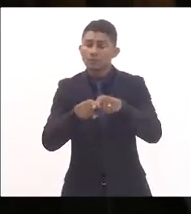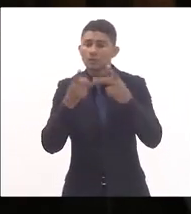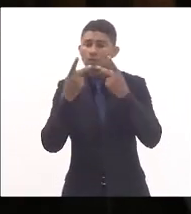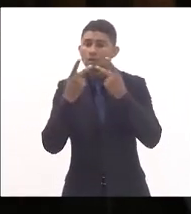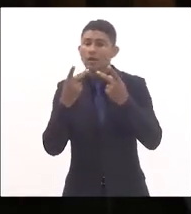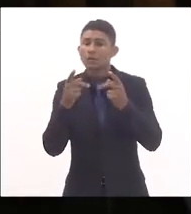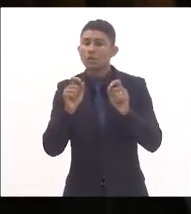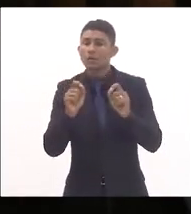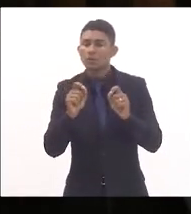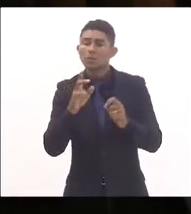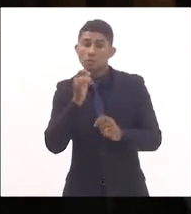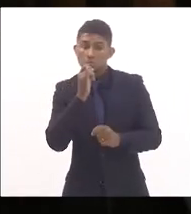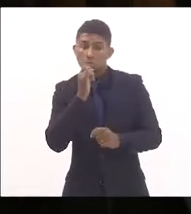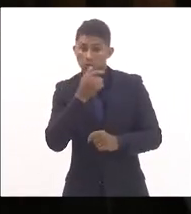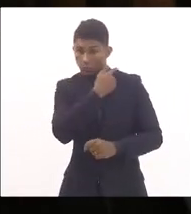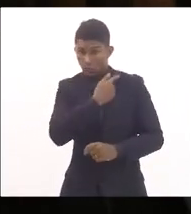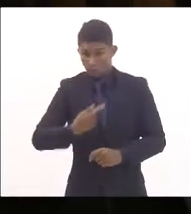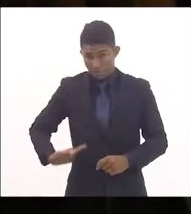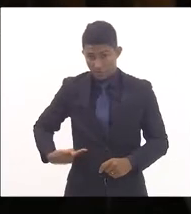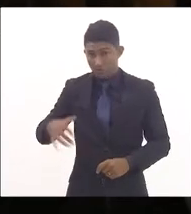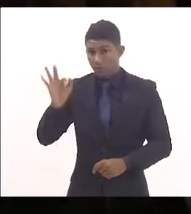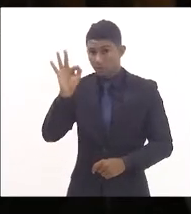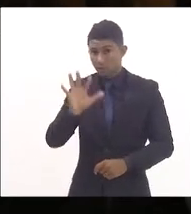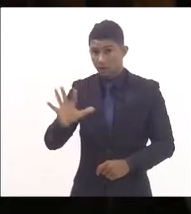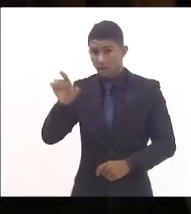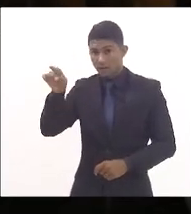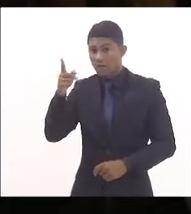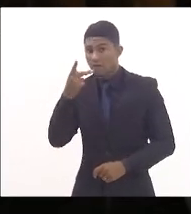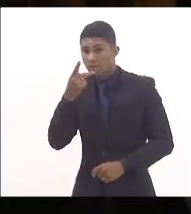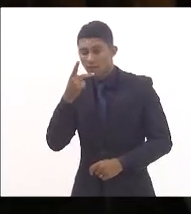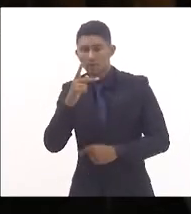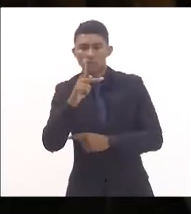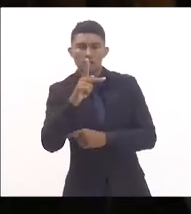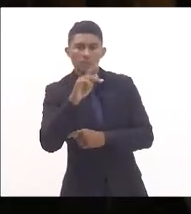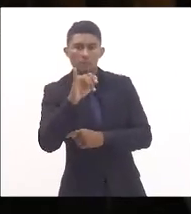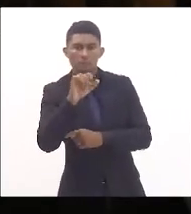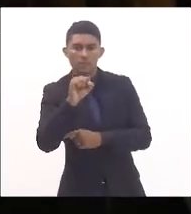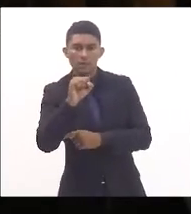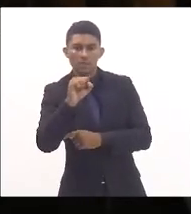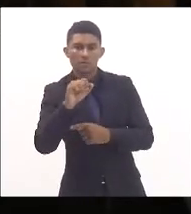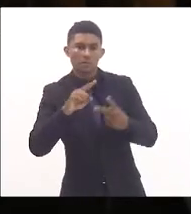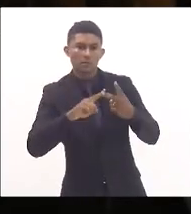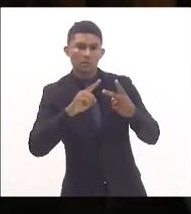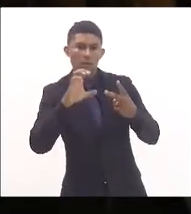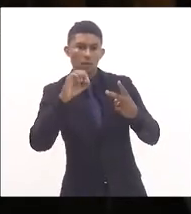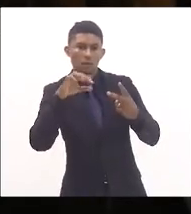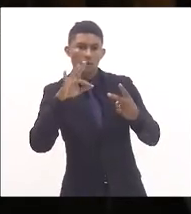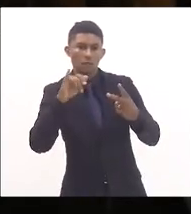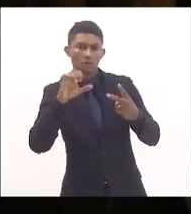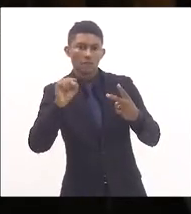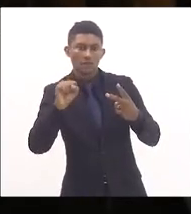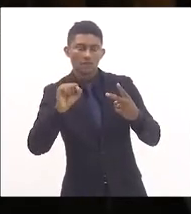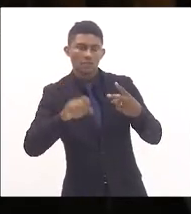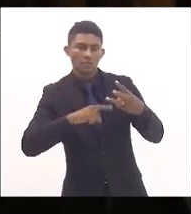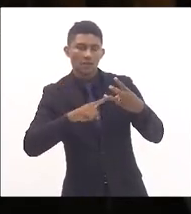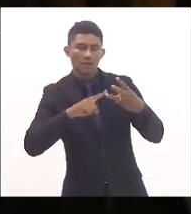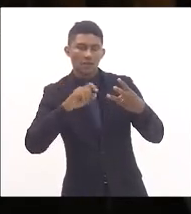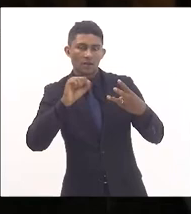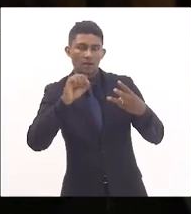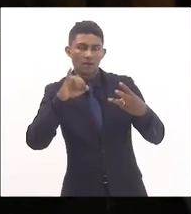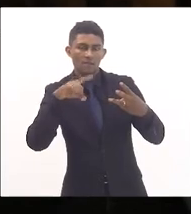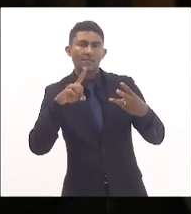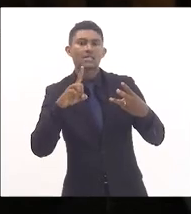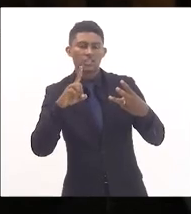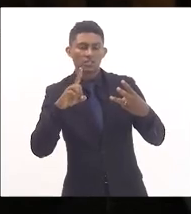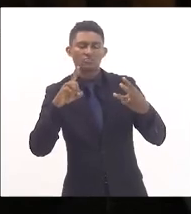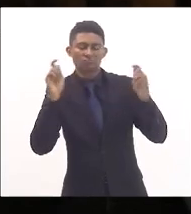zerar, diz o governo federal, o PIS, CONFIS e a CID, mas desde que os